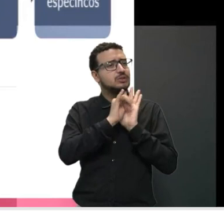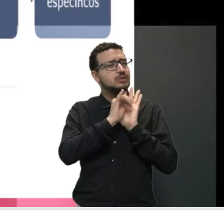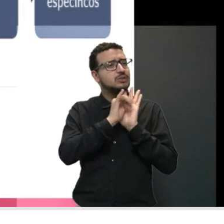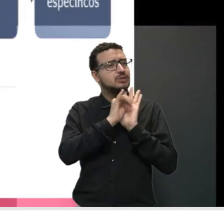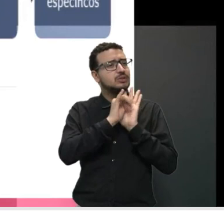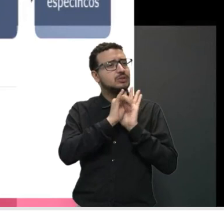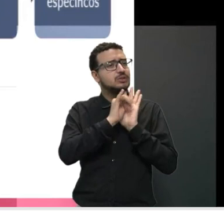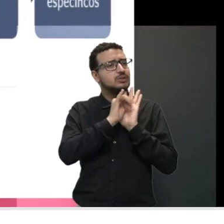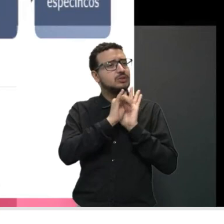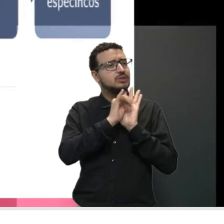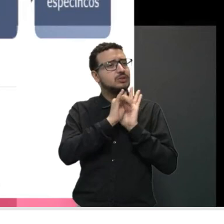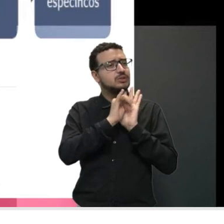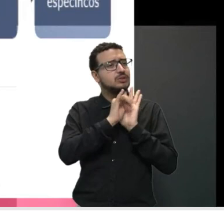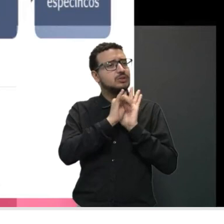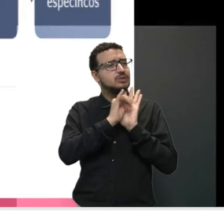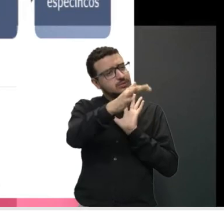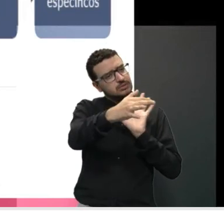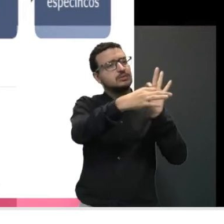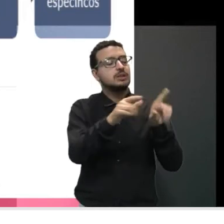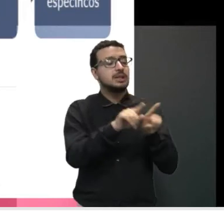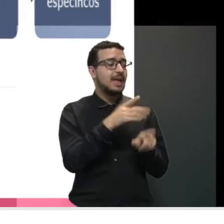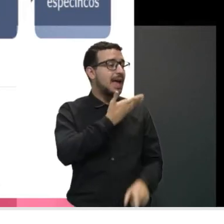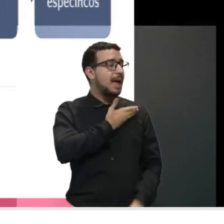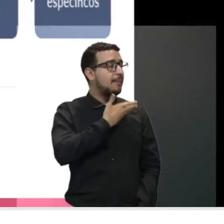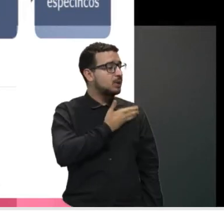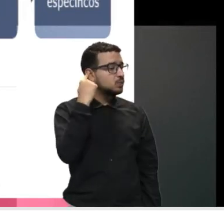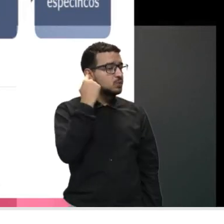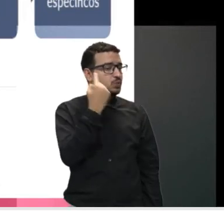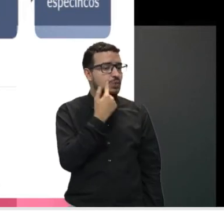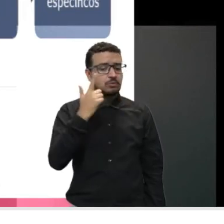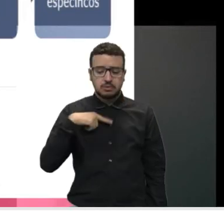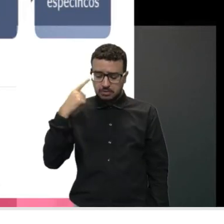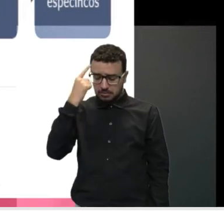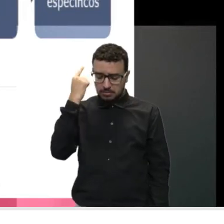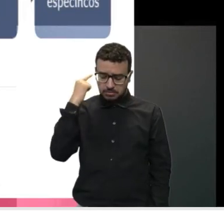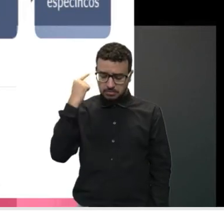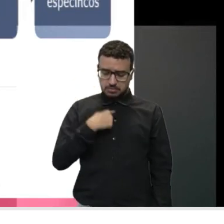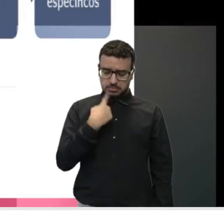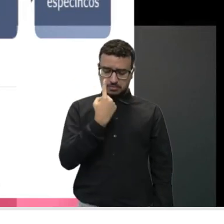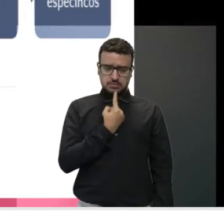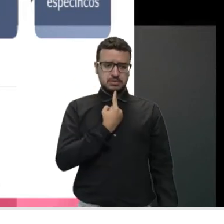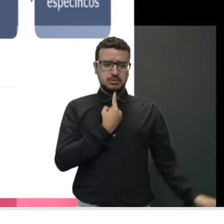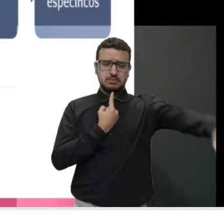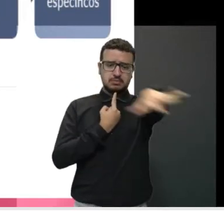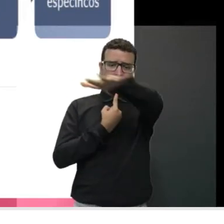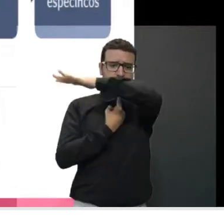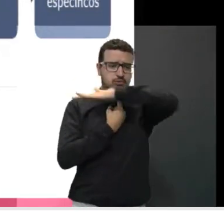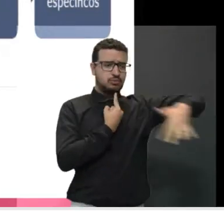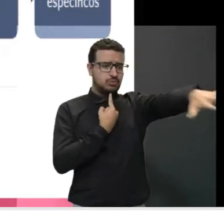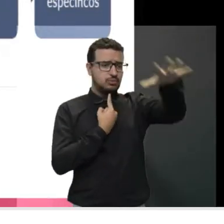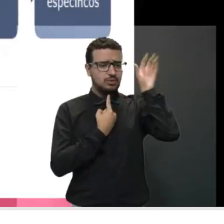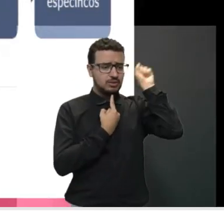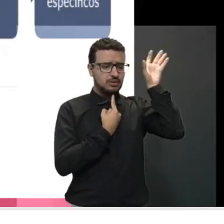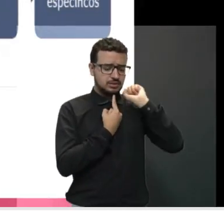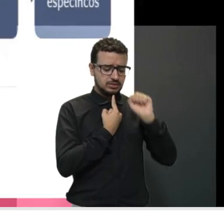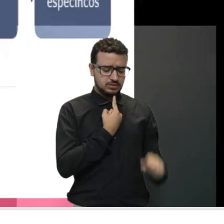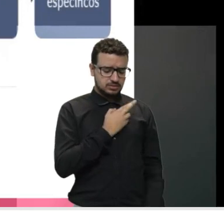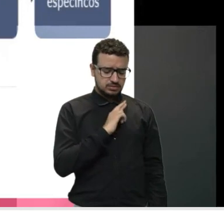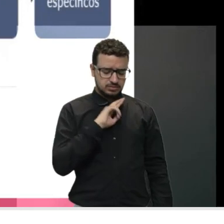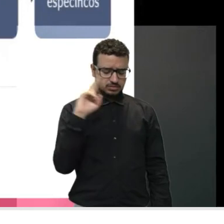vai se achar o diferente, o anormal, que não é verdade. A Libras e a cultura, como a literatura